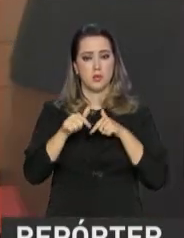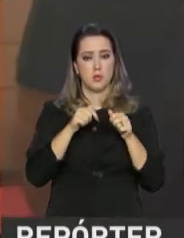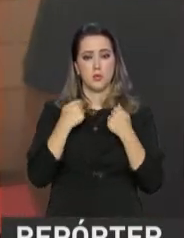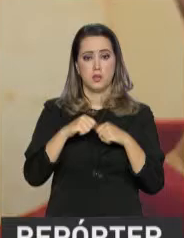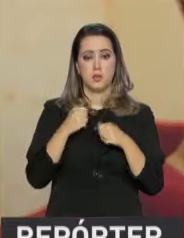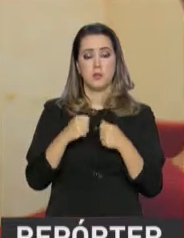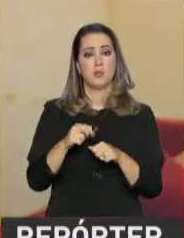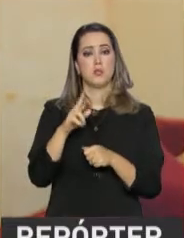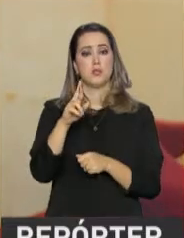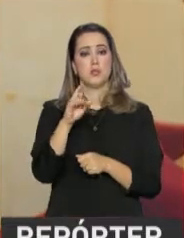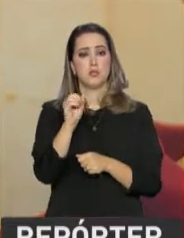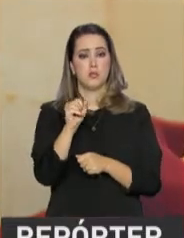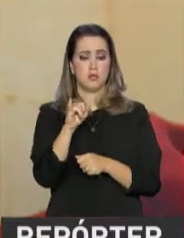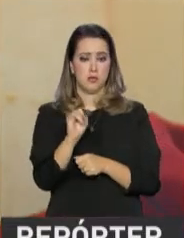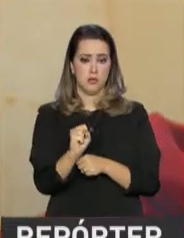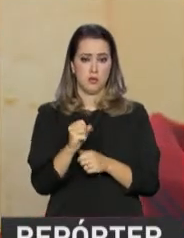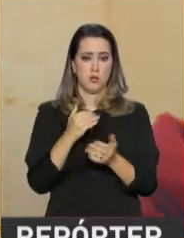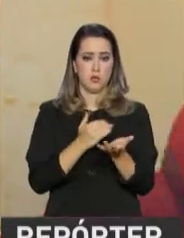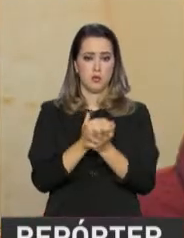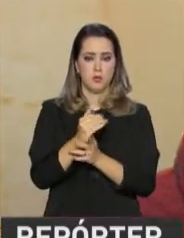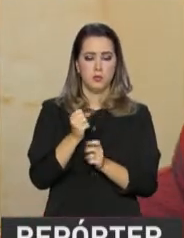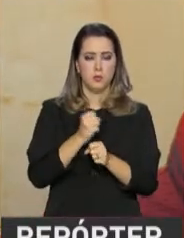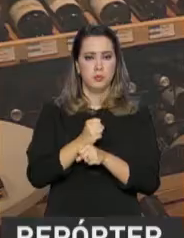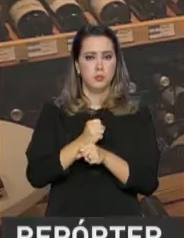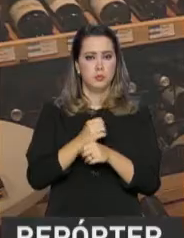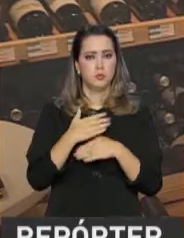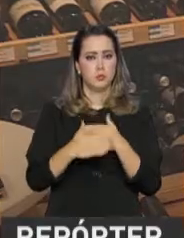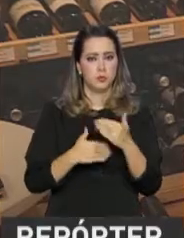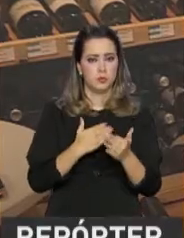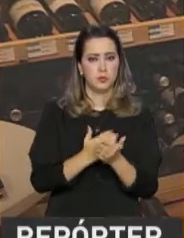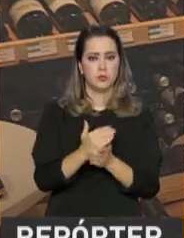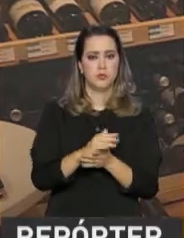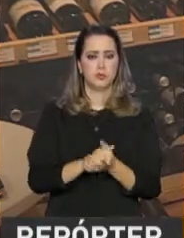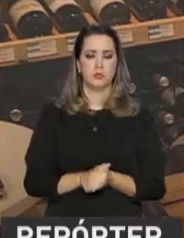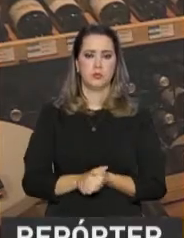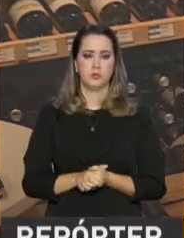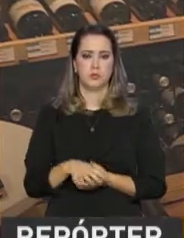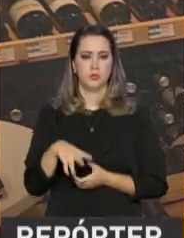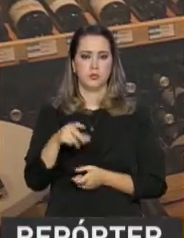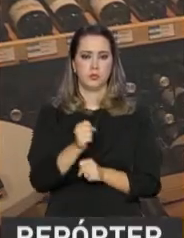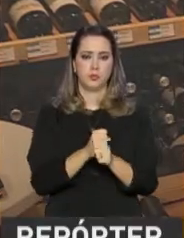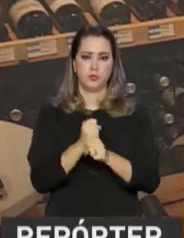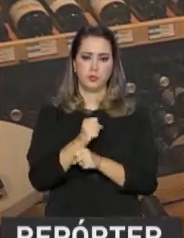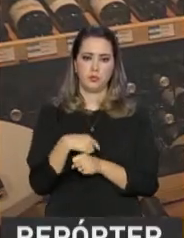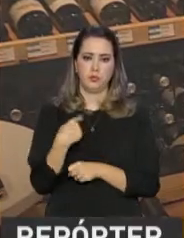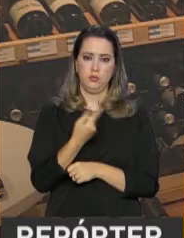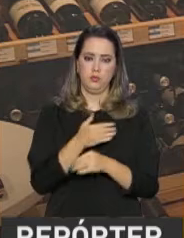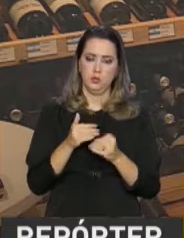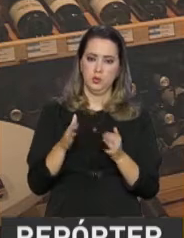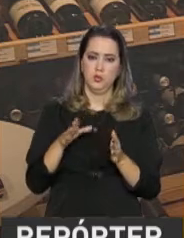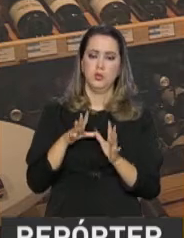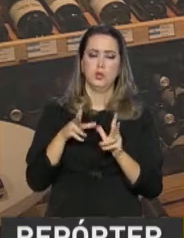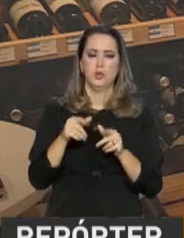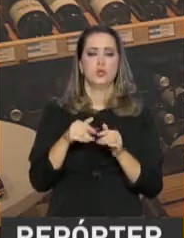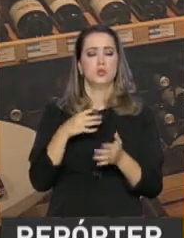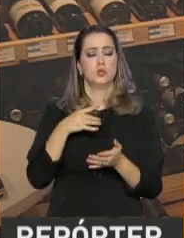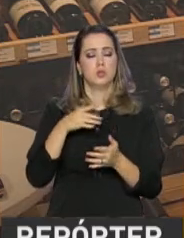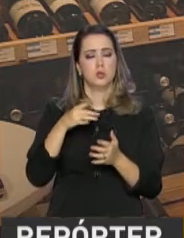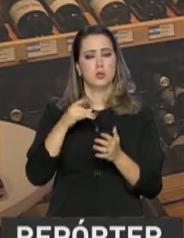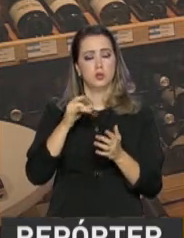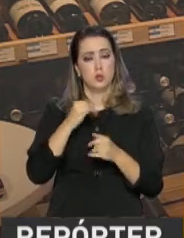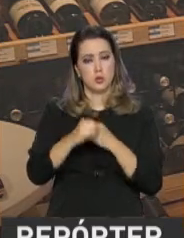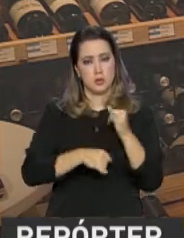sociais rais logo no início do prazo todos os anos a agora em janeiro a gente já amanda todos os dados para o